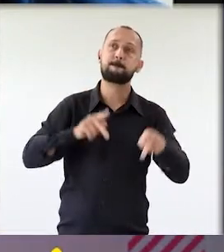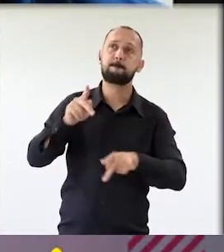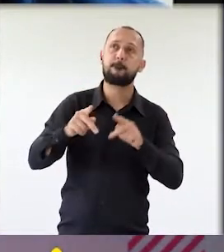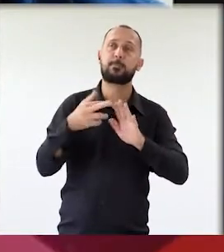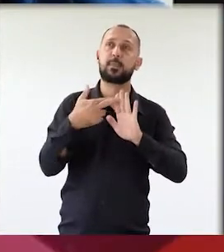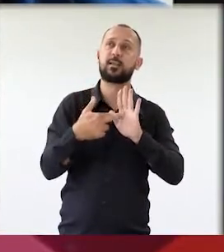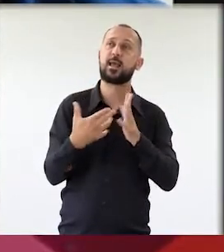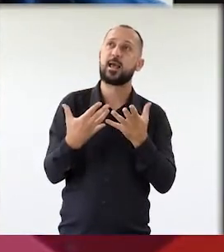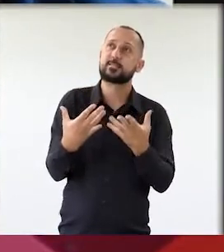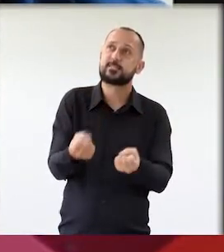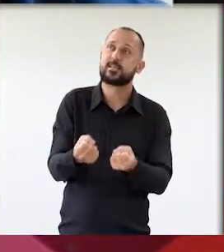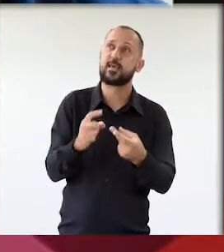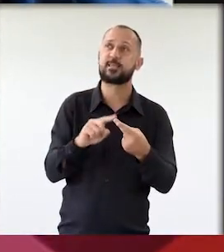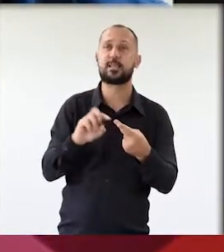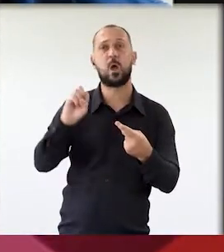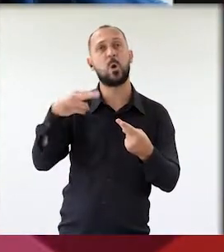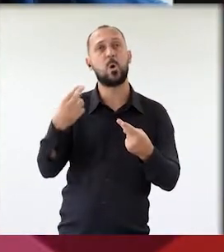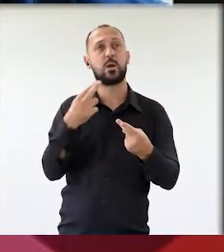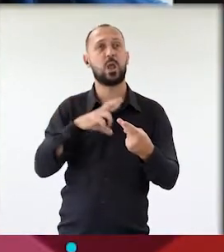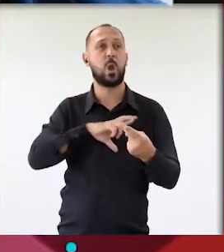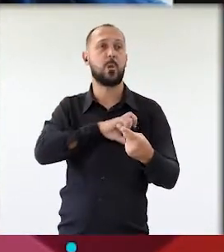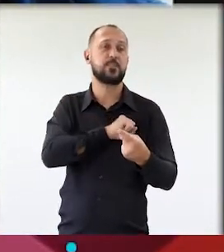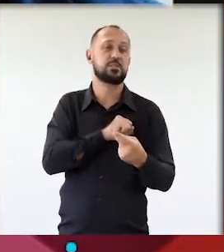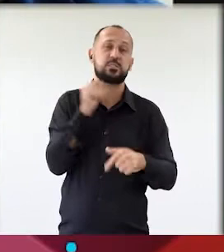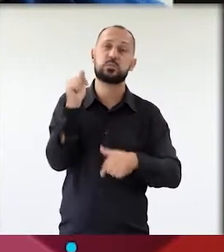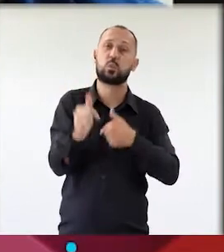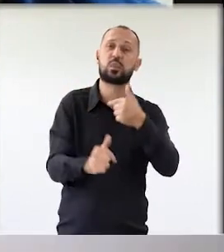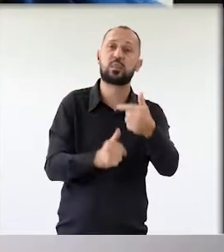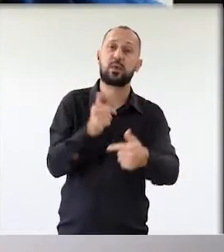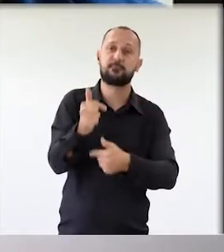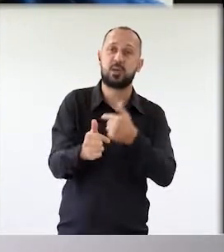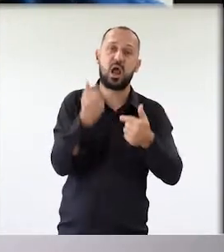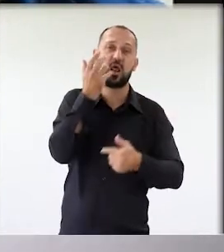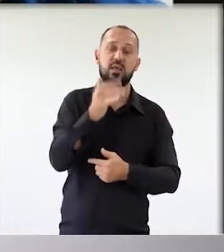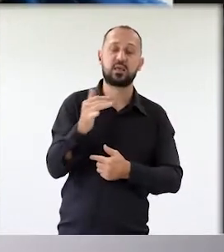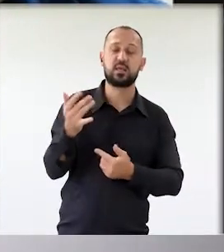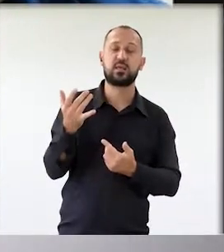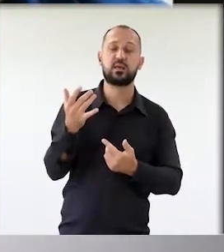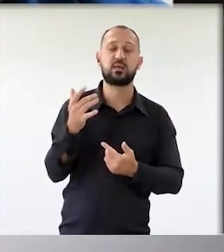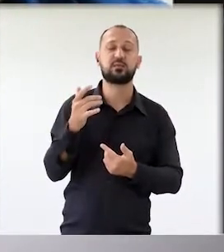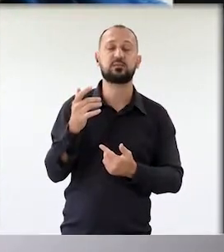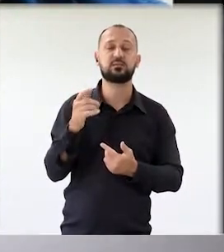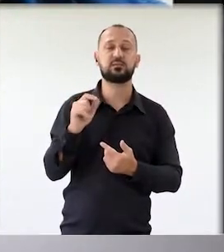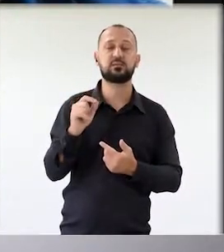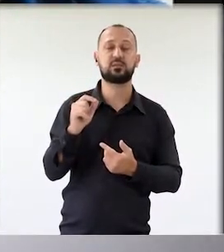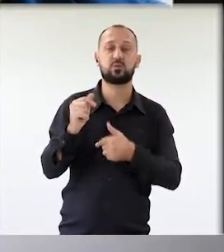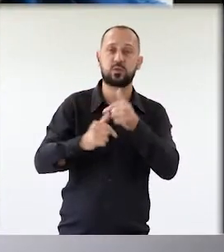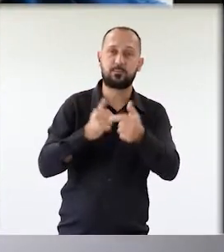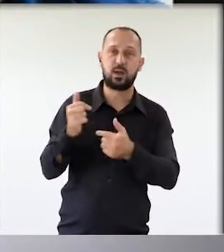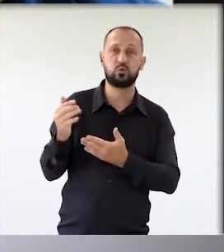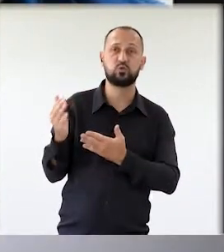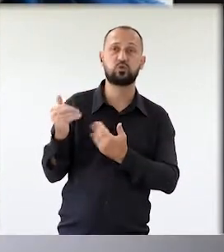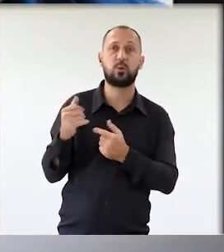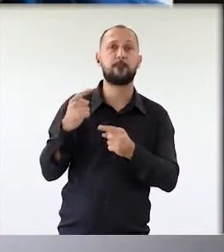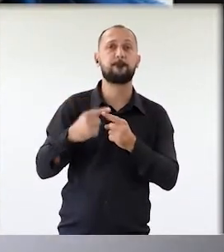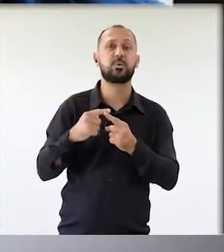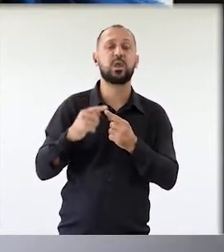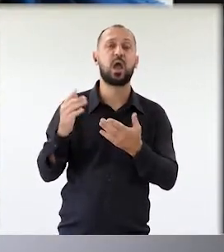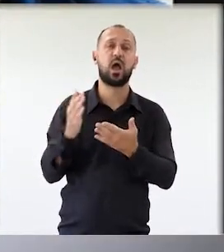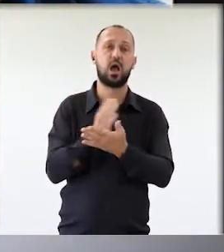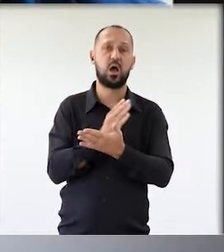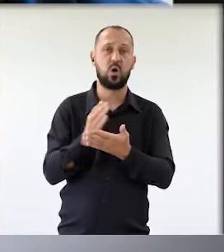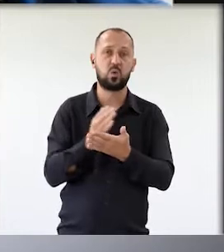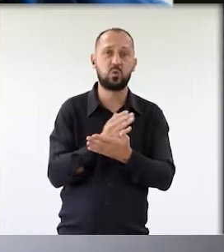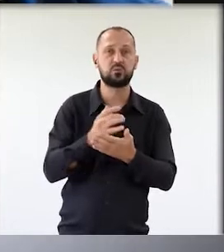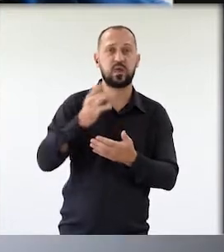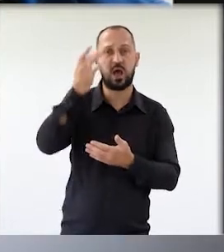população ou normaliza ou romantiza demais essa situação do trabalho infantil, do trabalho do adolescente,